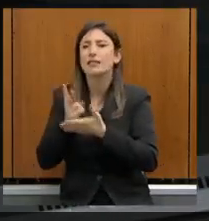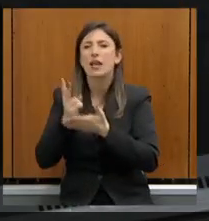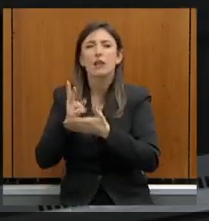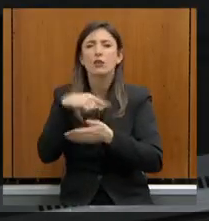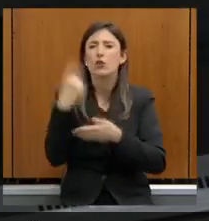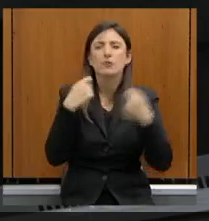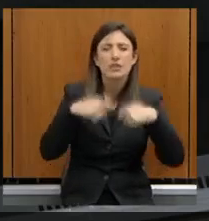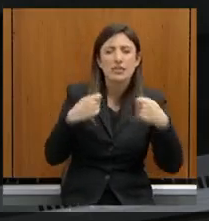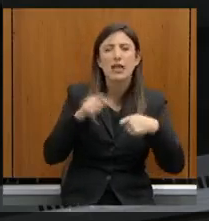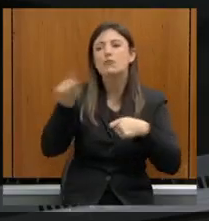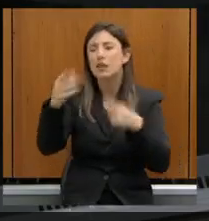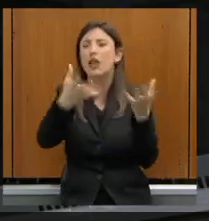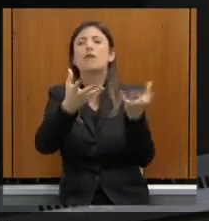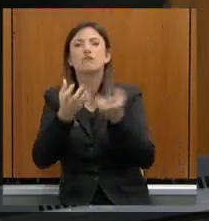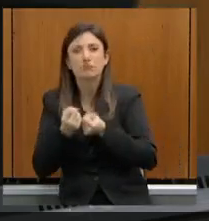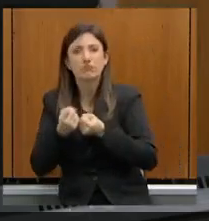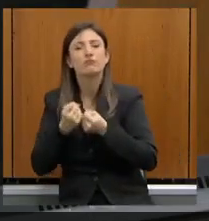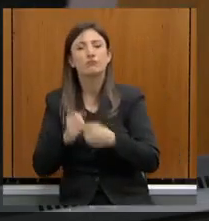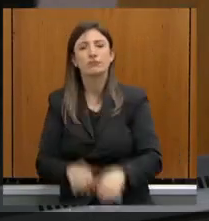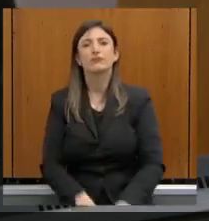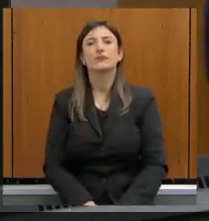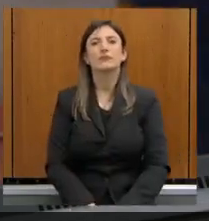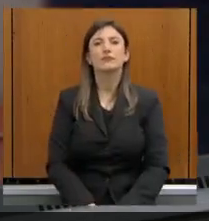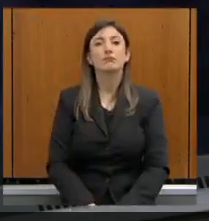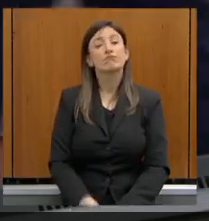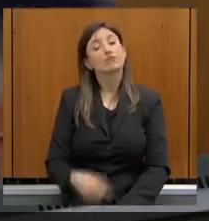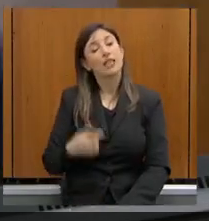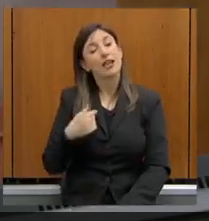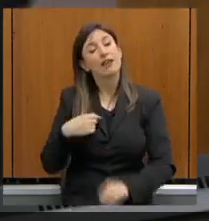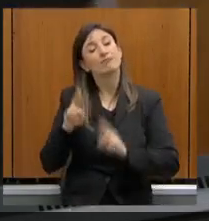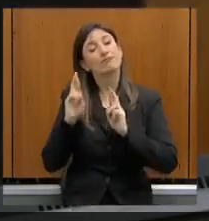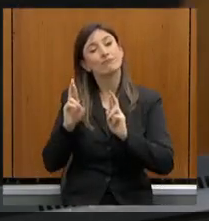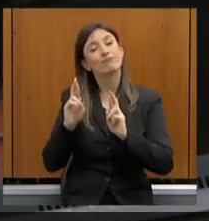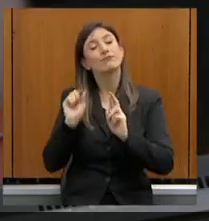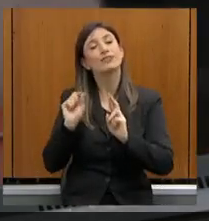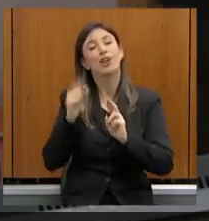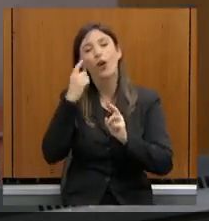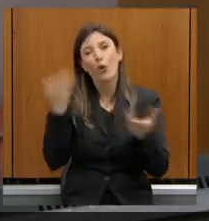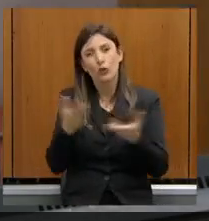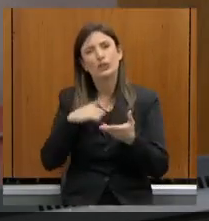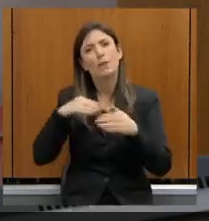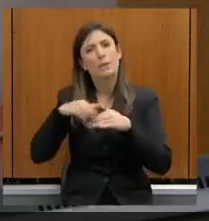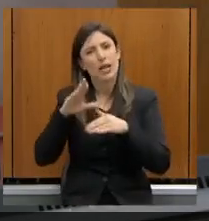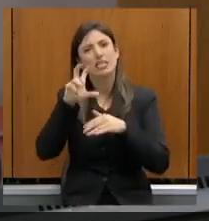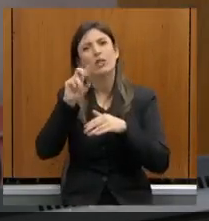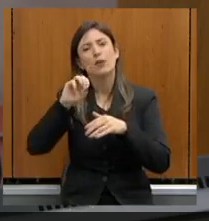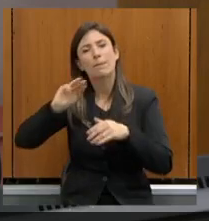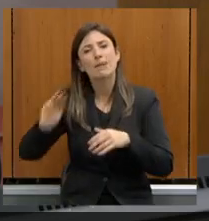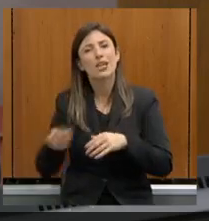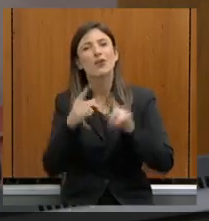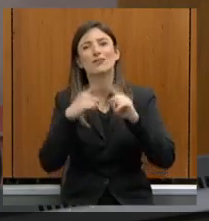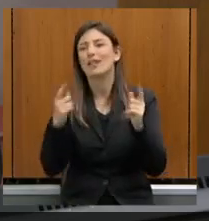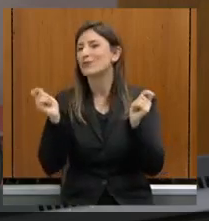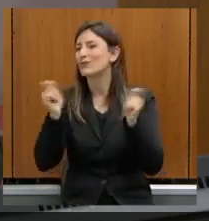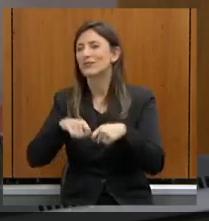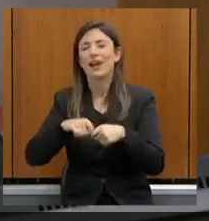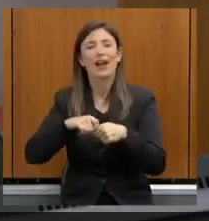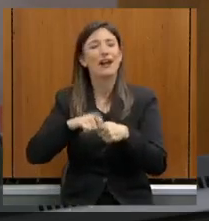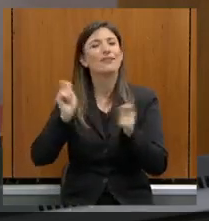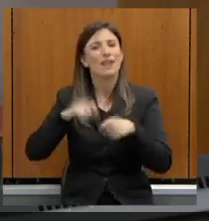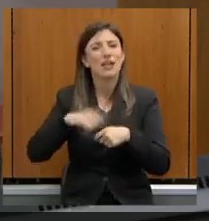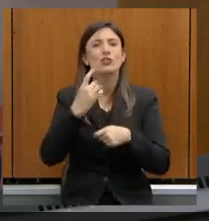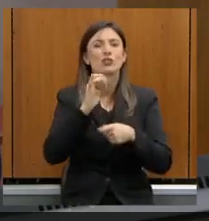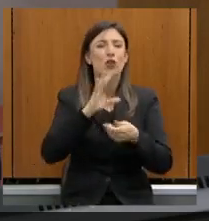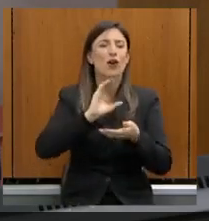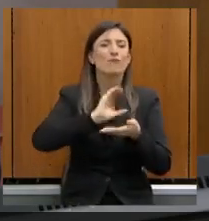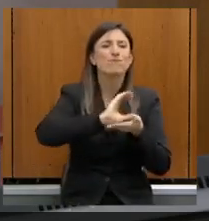precisamos. e eu espero, hoje temos lá esses 50 milhões, mas não atende, só atende o setor, mas o setor